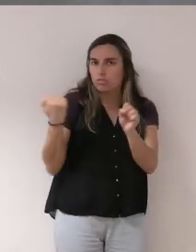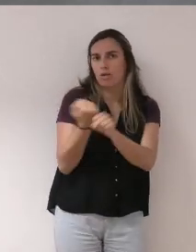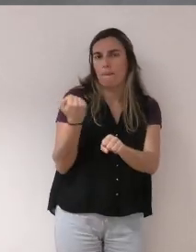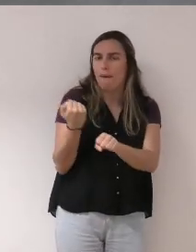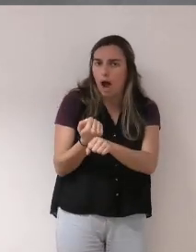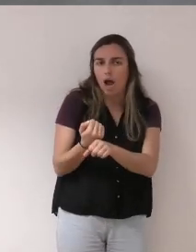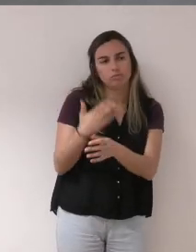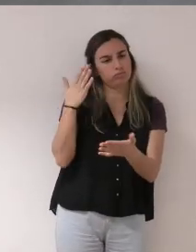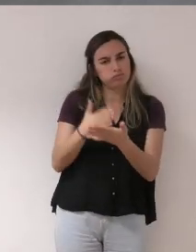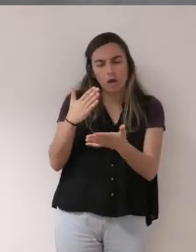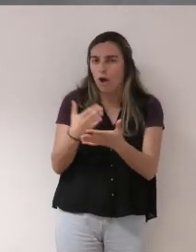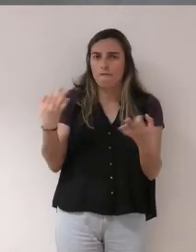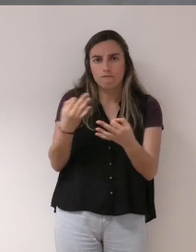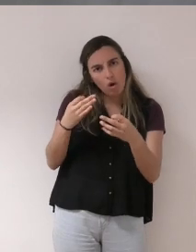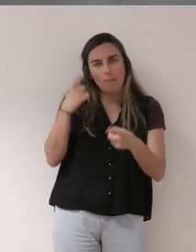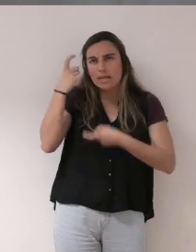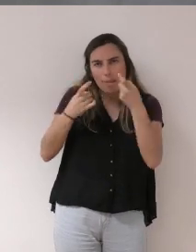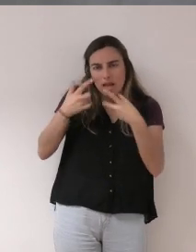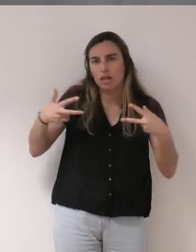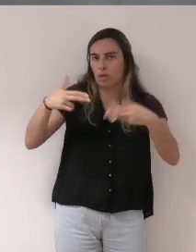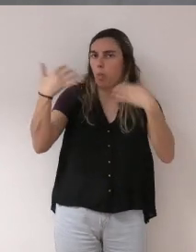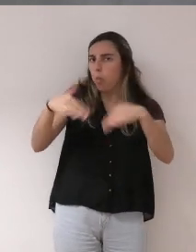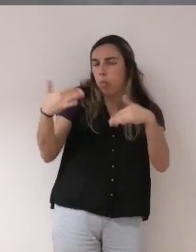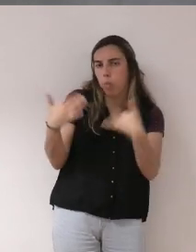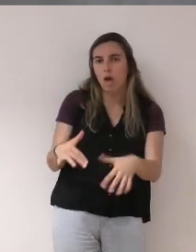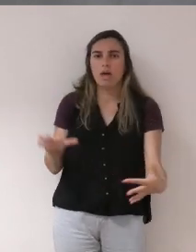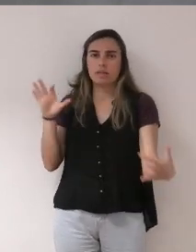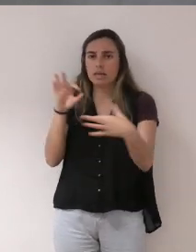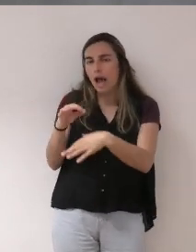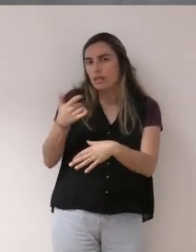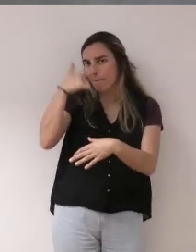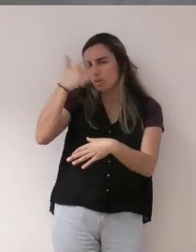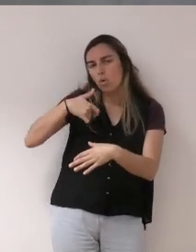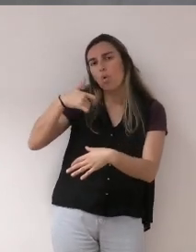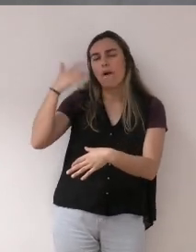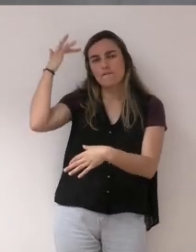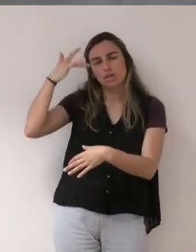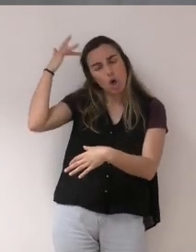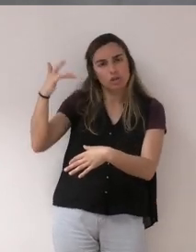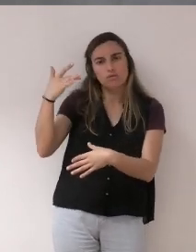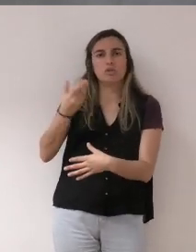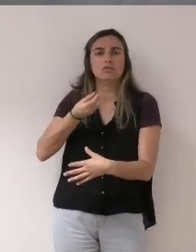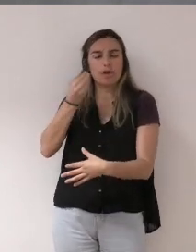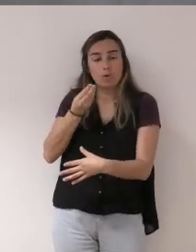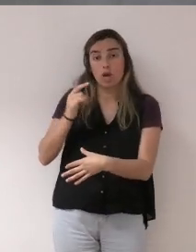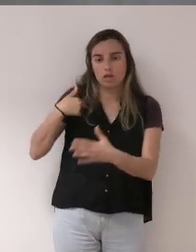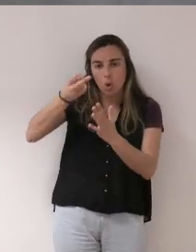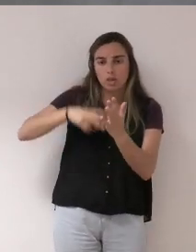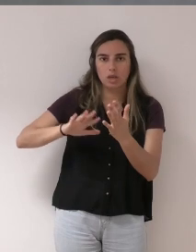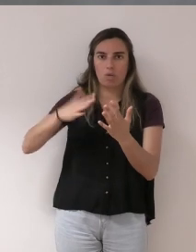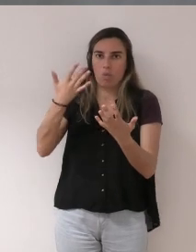mais densa reflexão publicada em Portugal sobre este filósofo analítico, Arthur C. Dentro. Eu li-o quando o livro